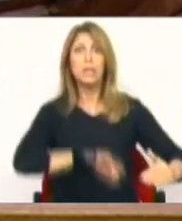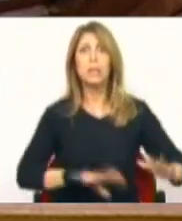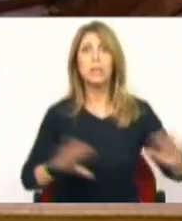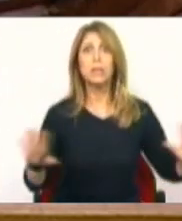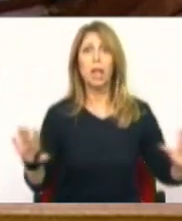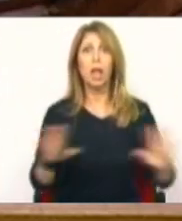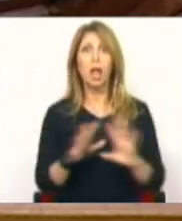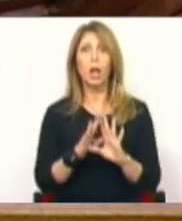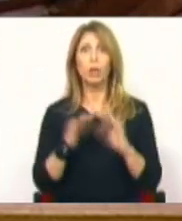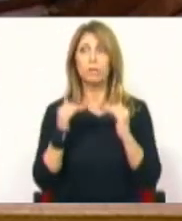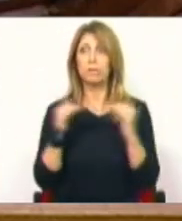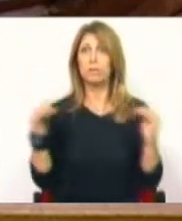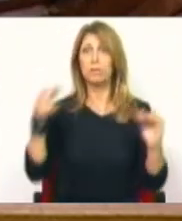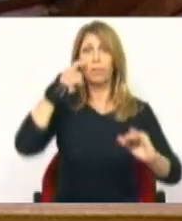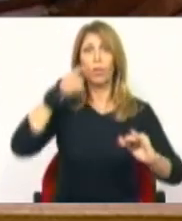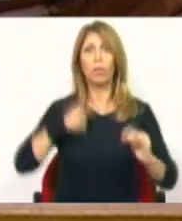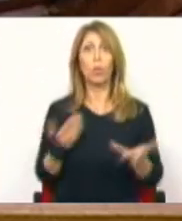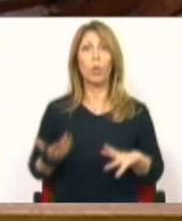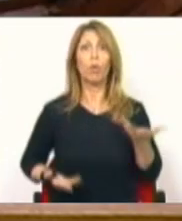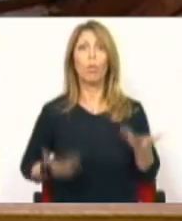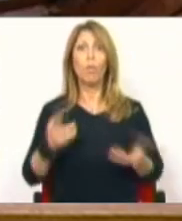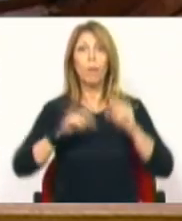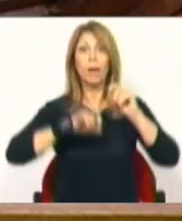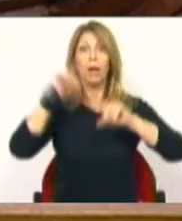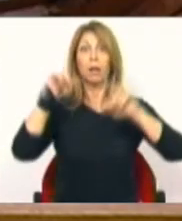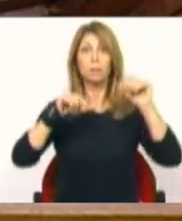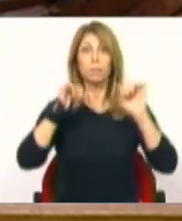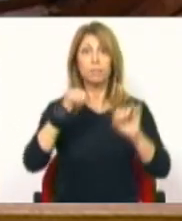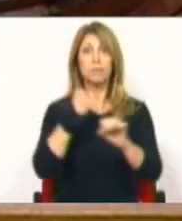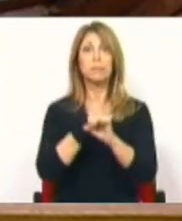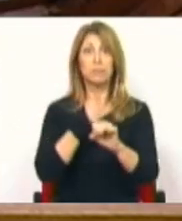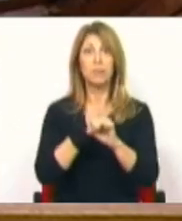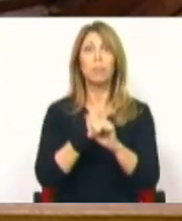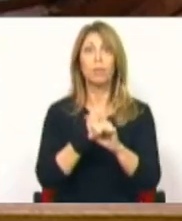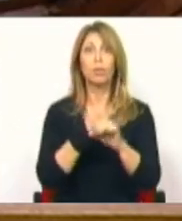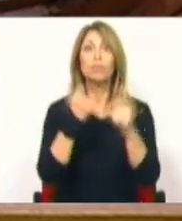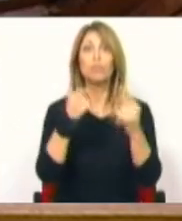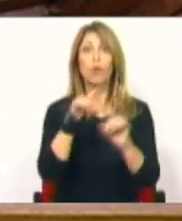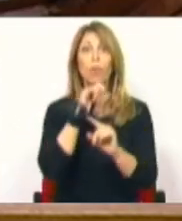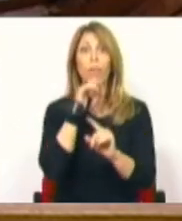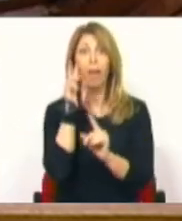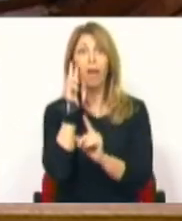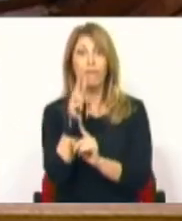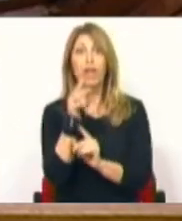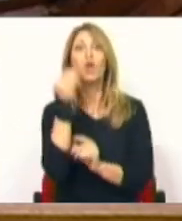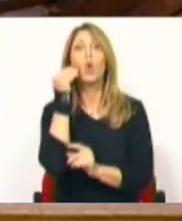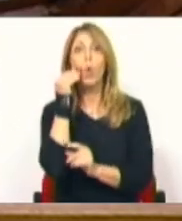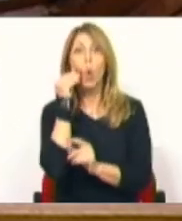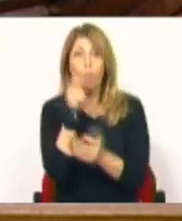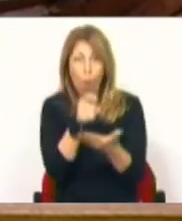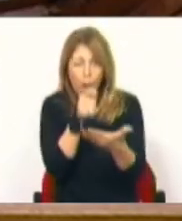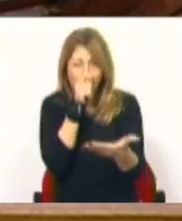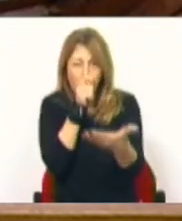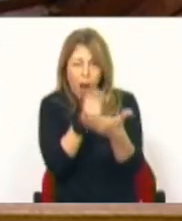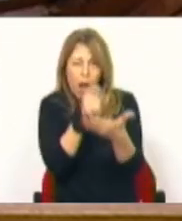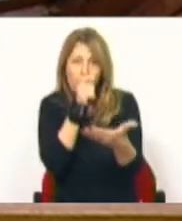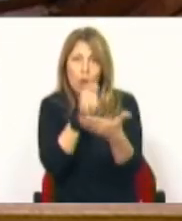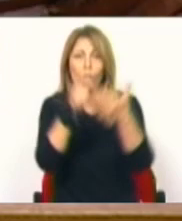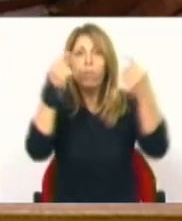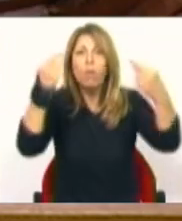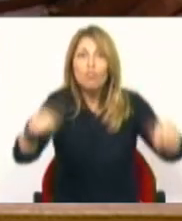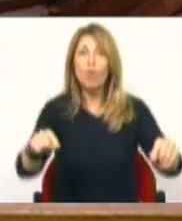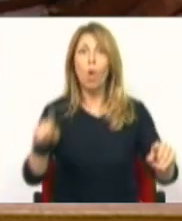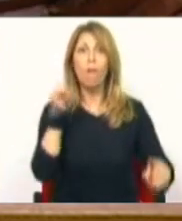escala humana que se comparava com a representação gráfica de trabalhadores que só se conseguia ver à lupa. A cada dia que passa, a